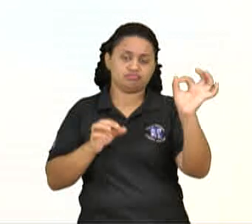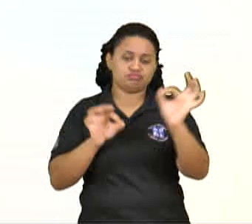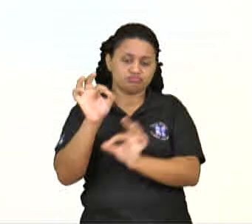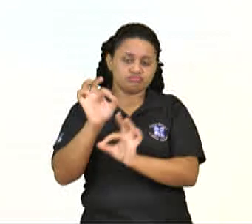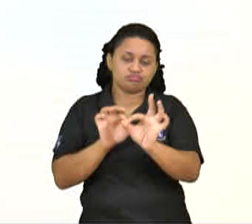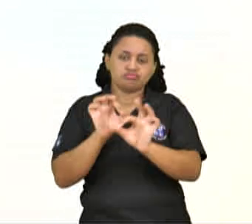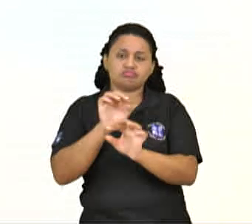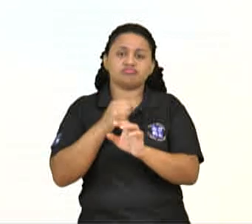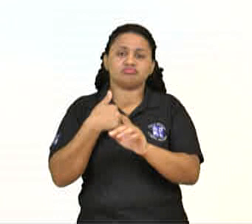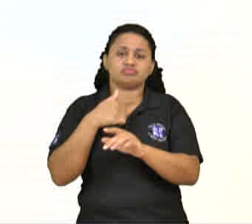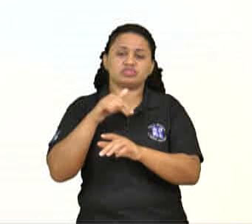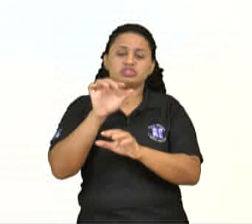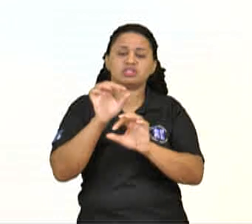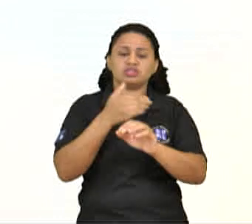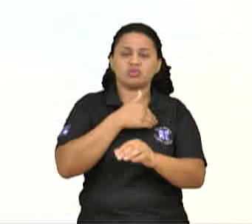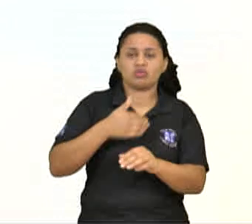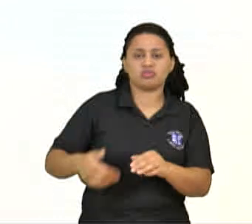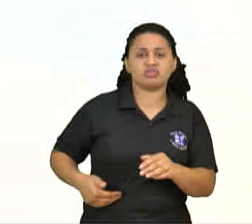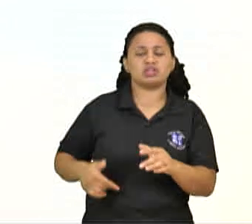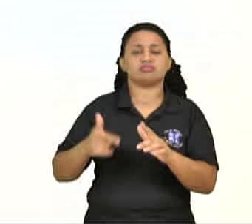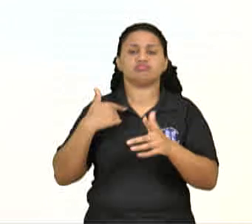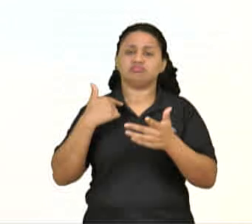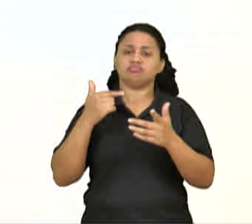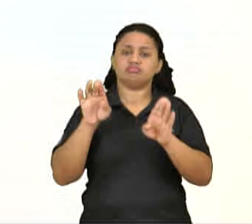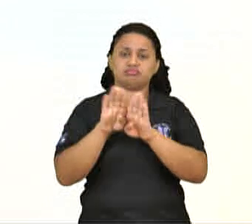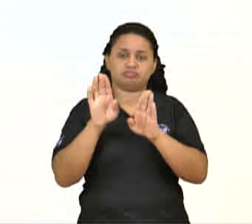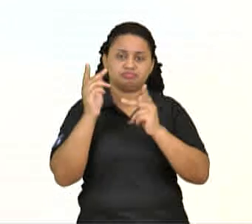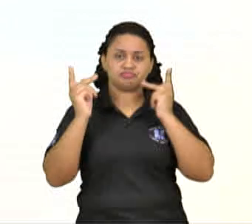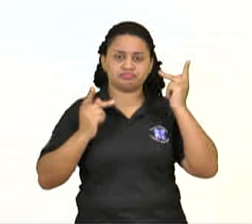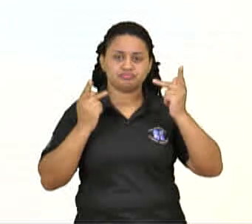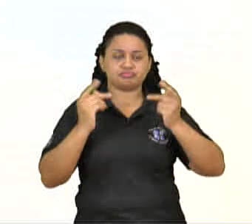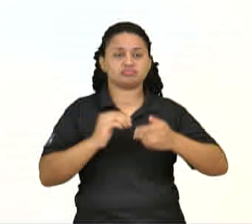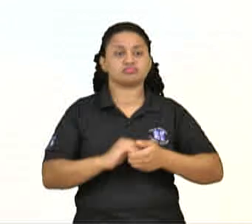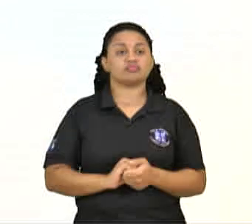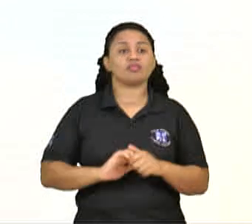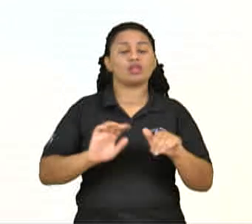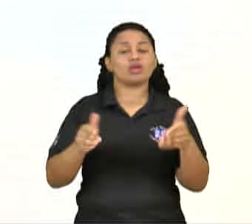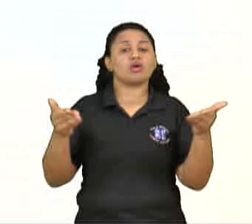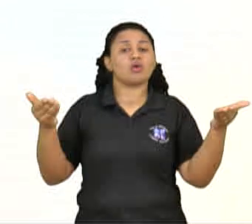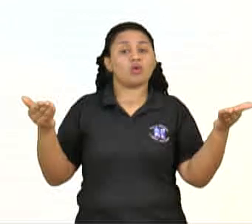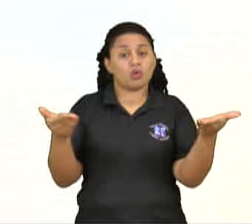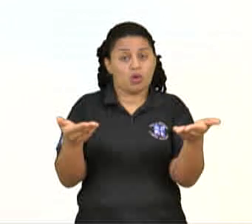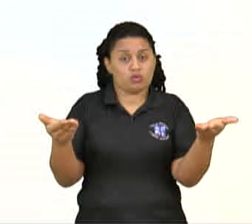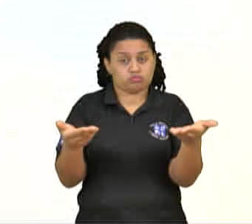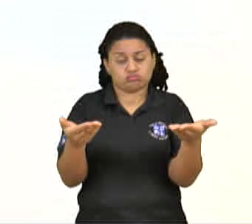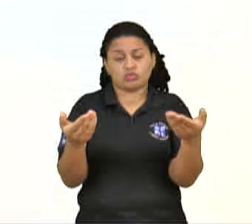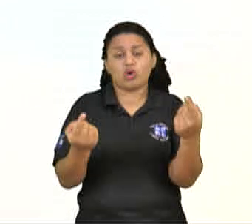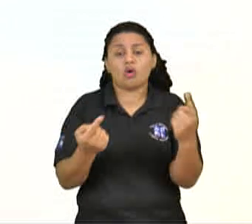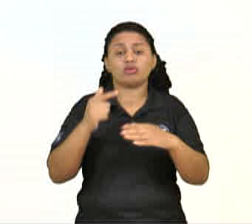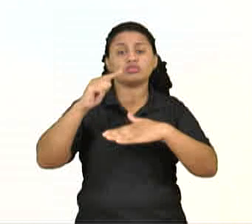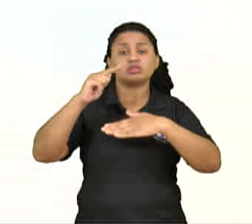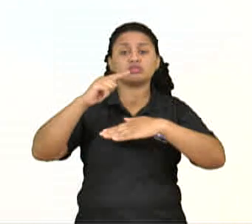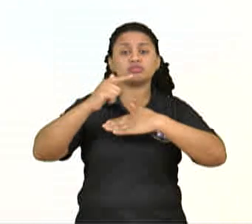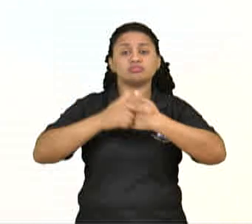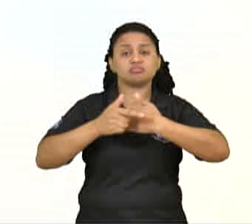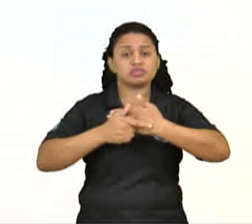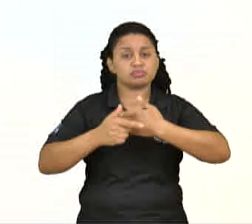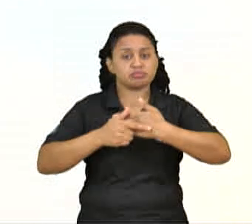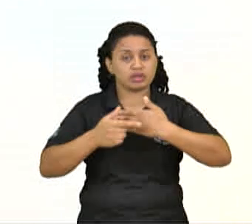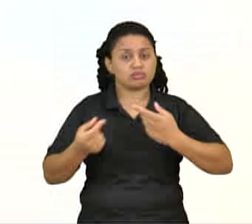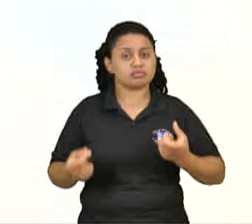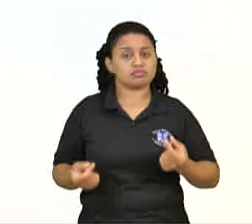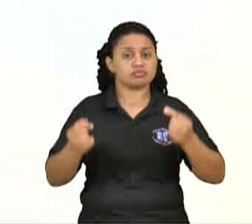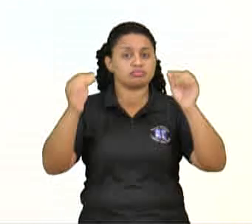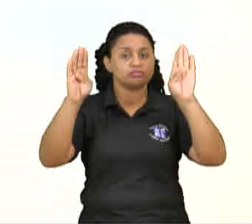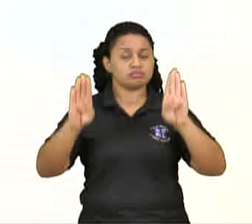das ordens econômicas e políticas. Bom, e hoje, qual que é o papel da burguesia no mundo? O mundo